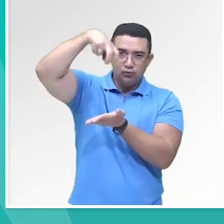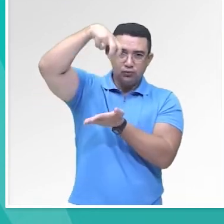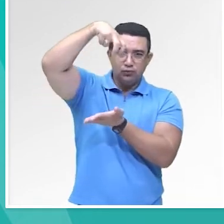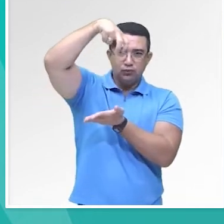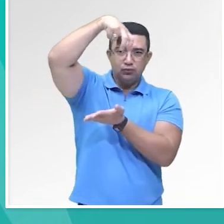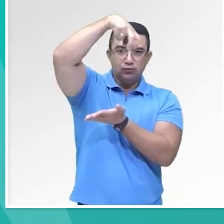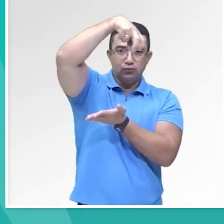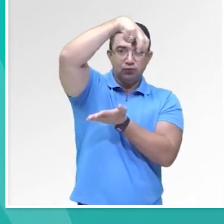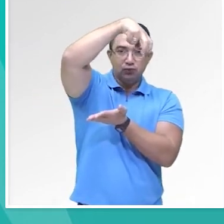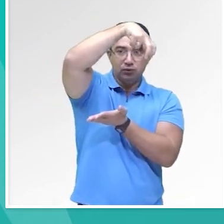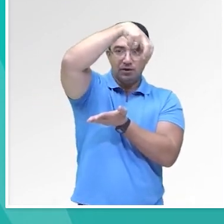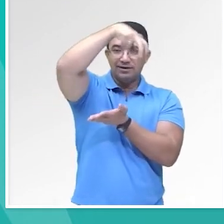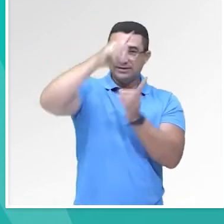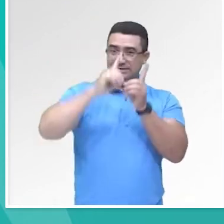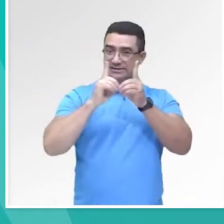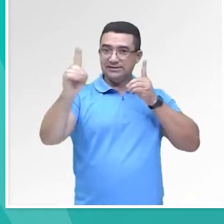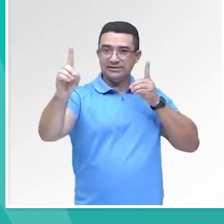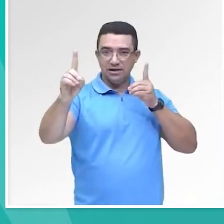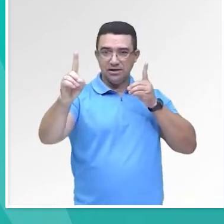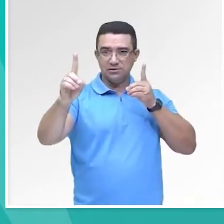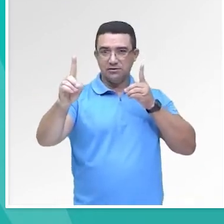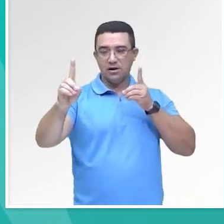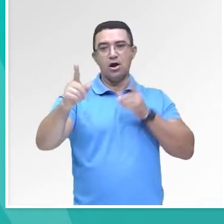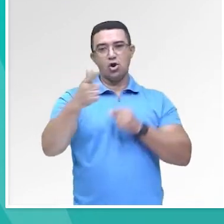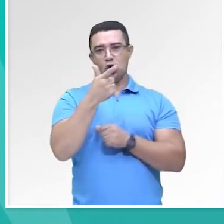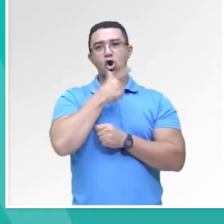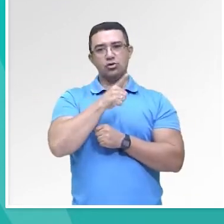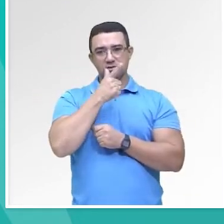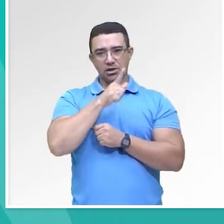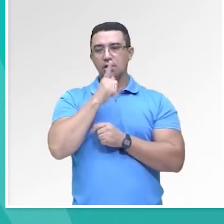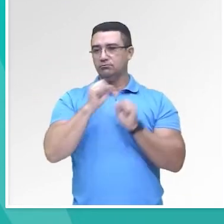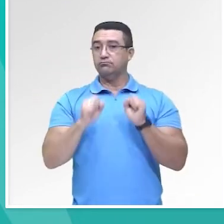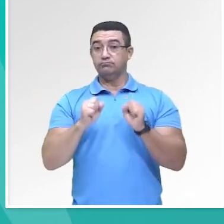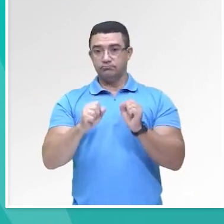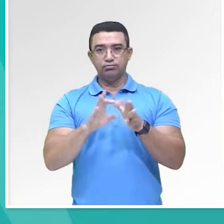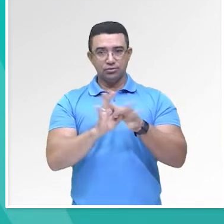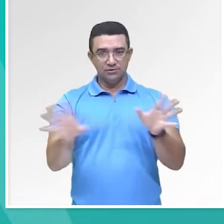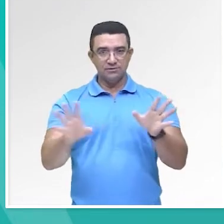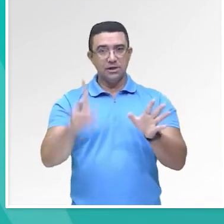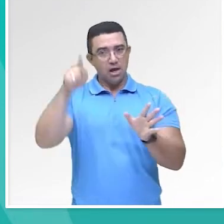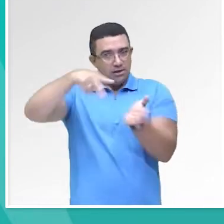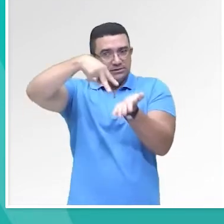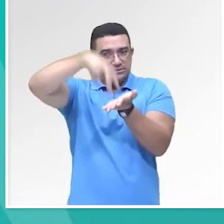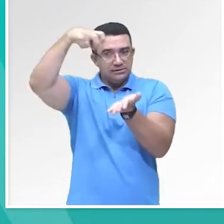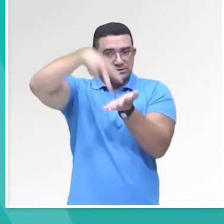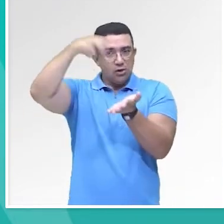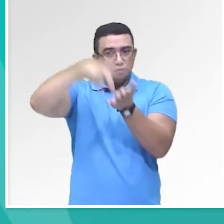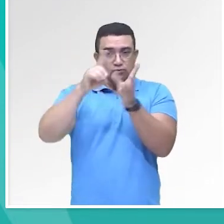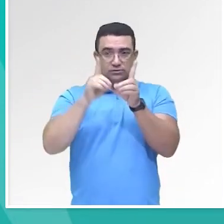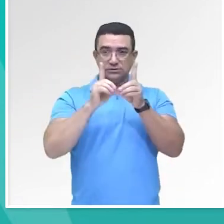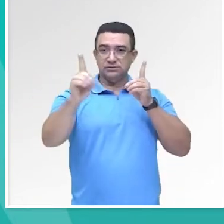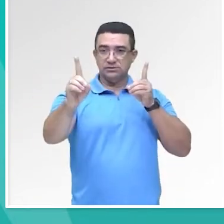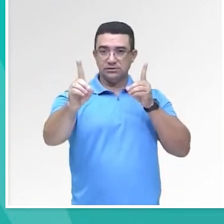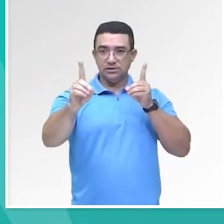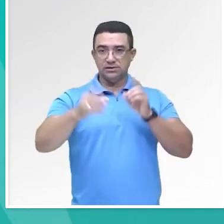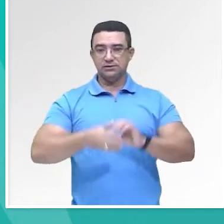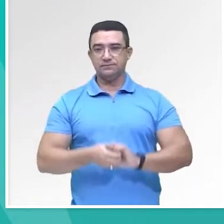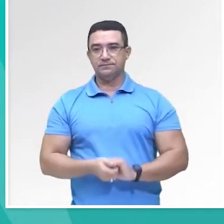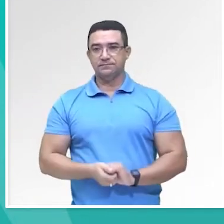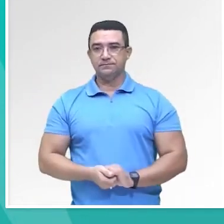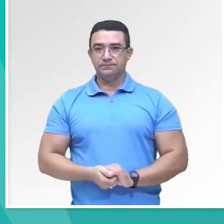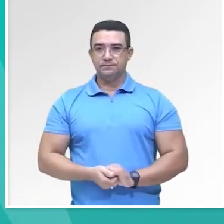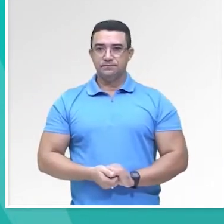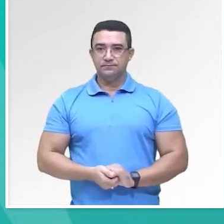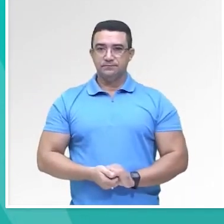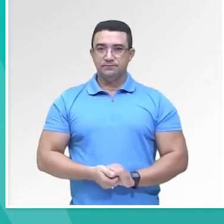efetuar o salto. Então, esse é o nosso salto em distância. Vamos ao próximo salto?